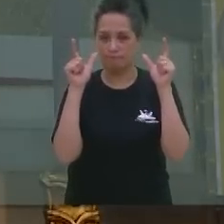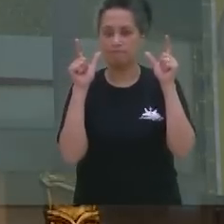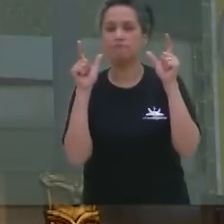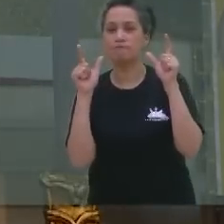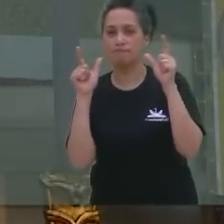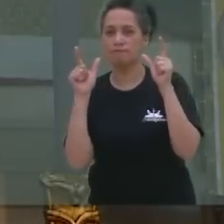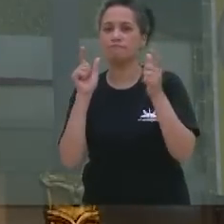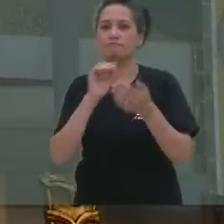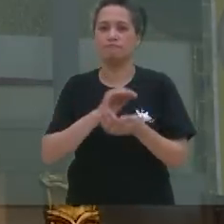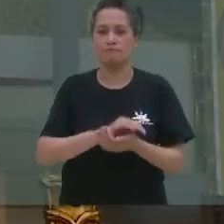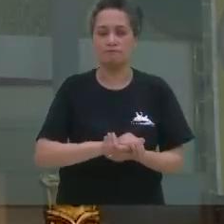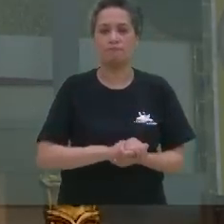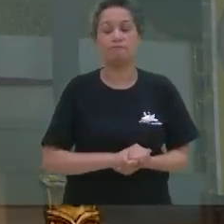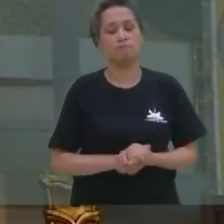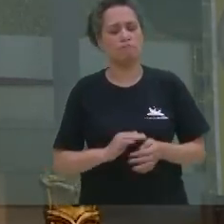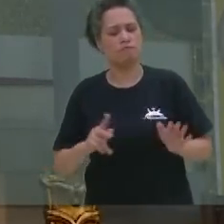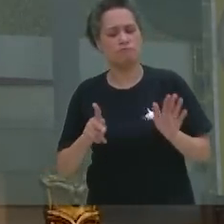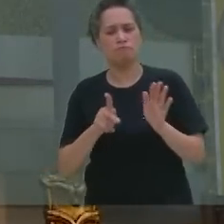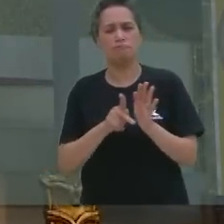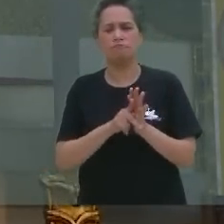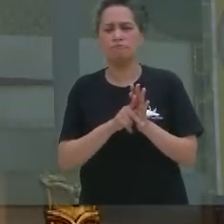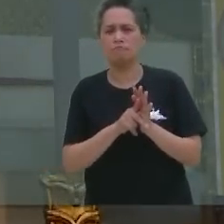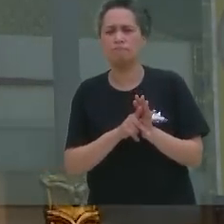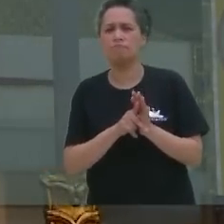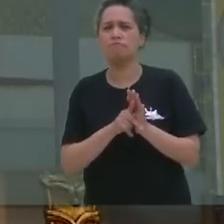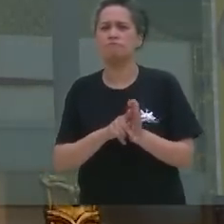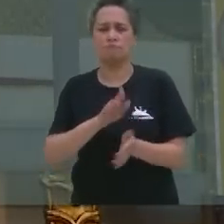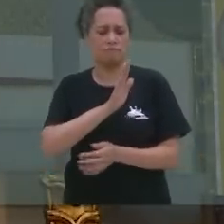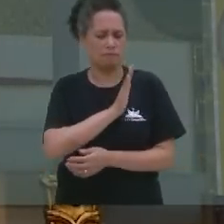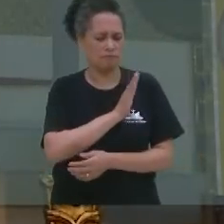atento. Abre o coração e